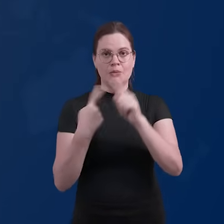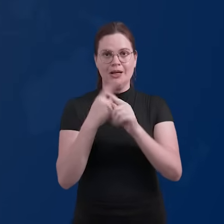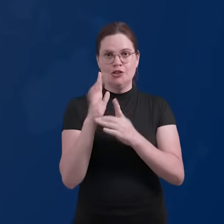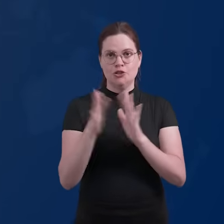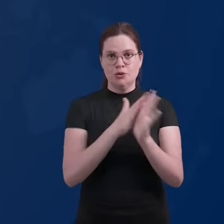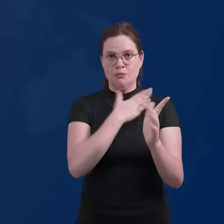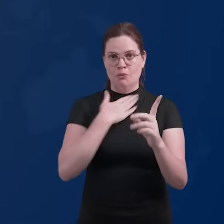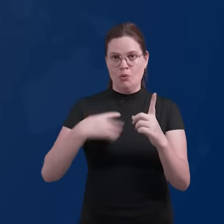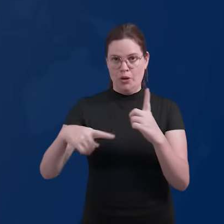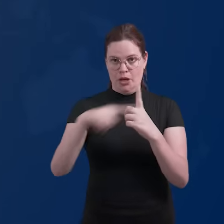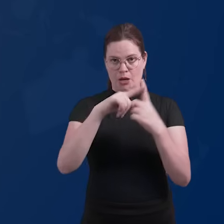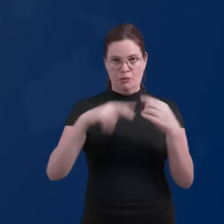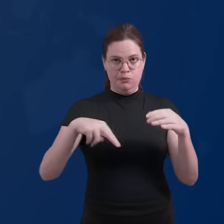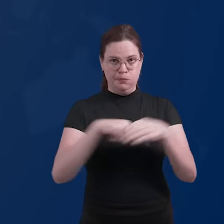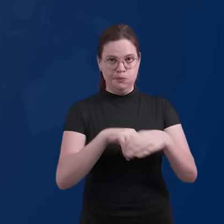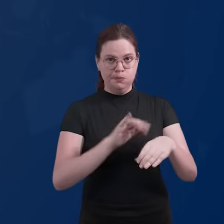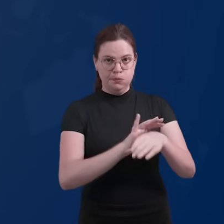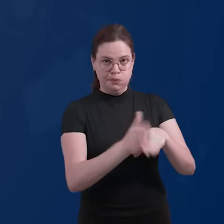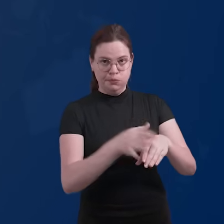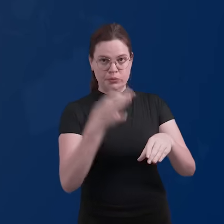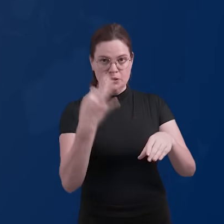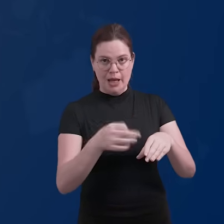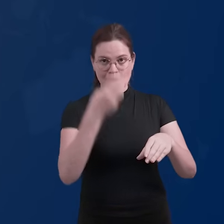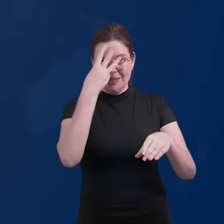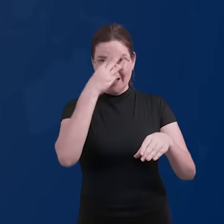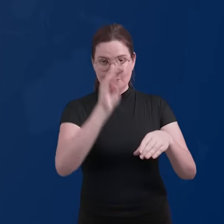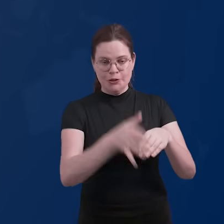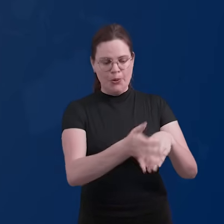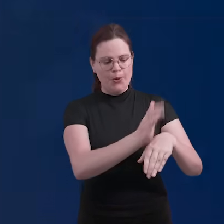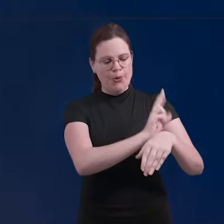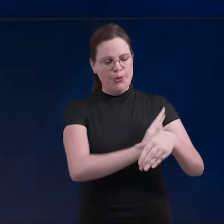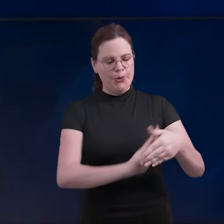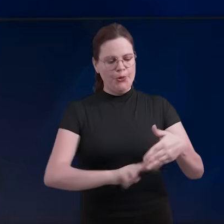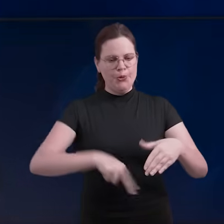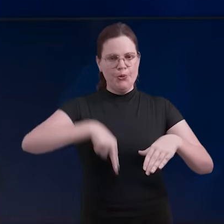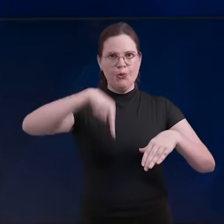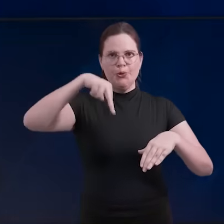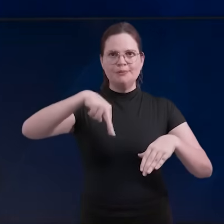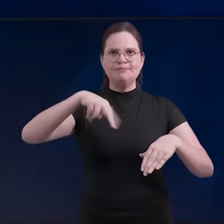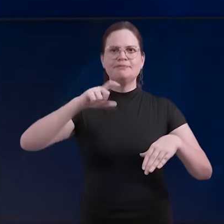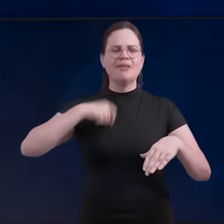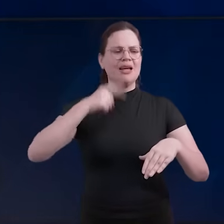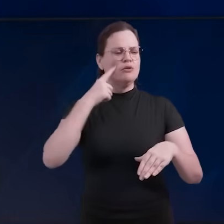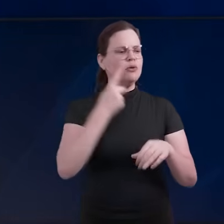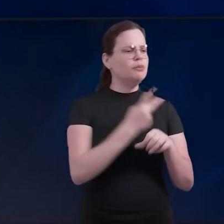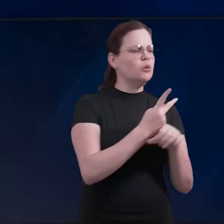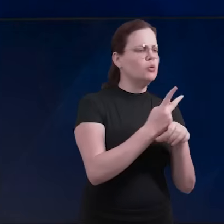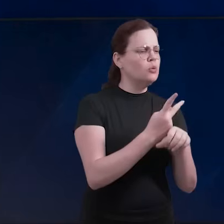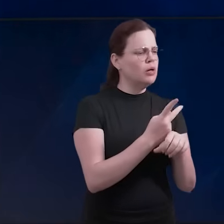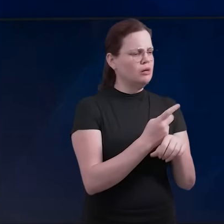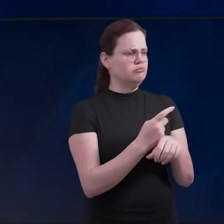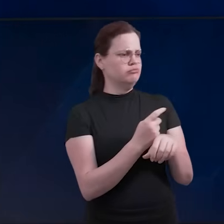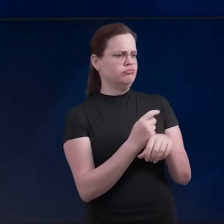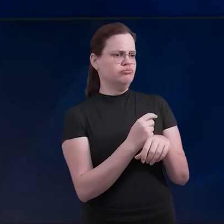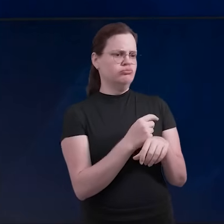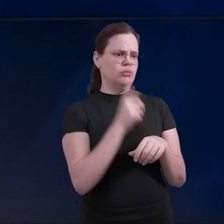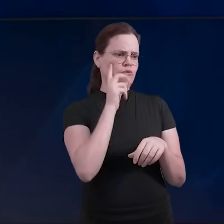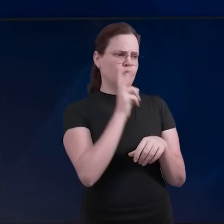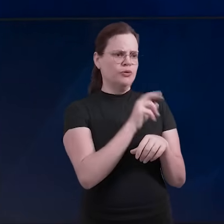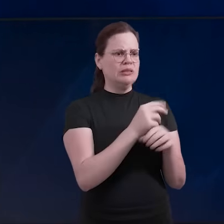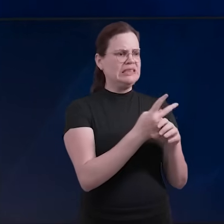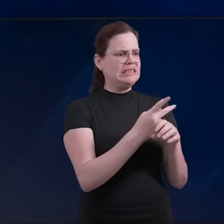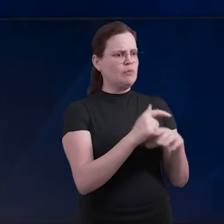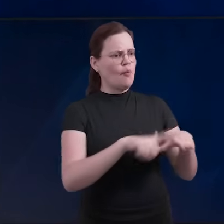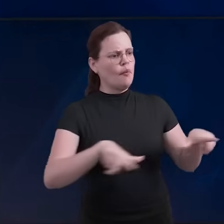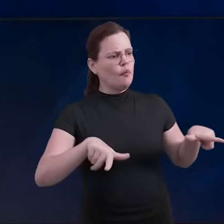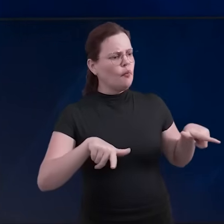da ressurreição de Jesus, ela foi ao sepulcro e ela procurava saber quem era Jesus. E chegou o momento que ela viu até a Jesus,